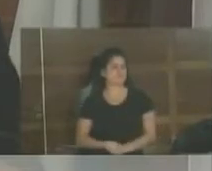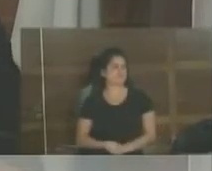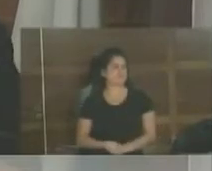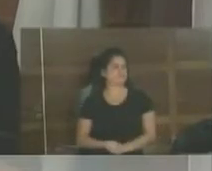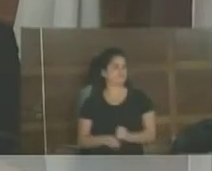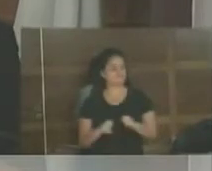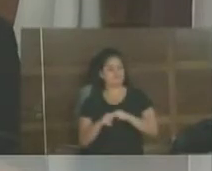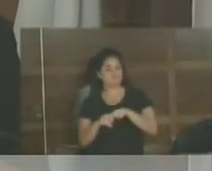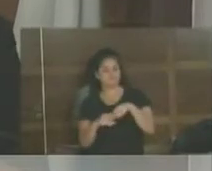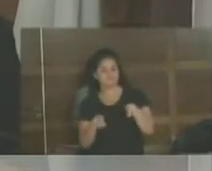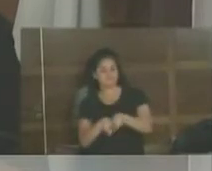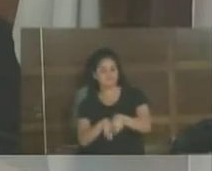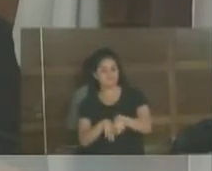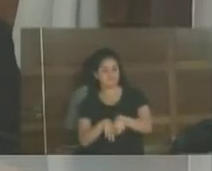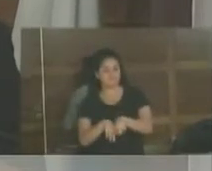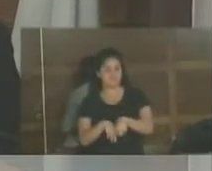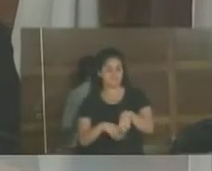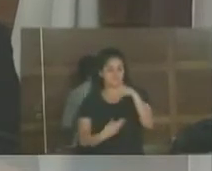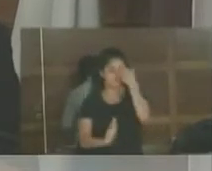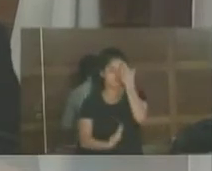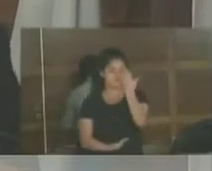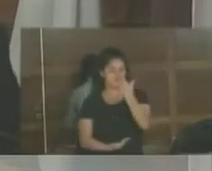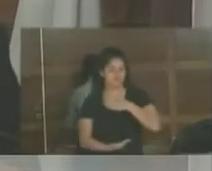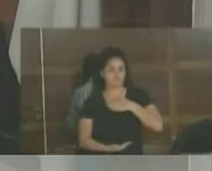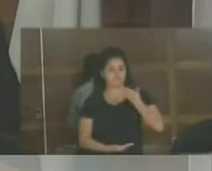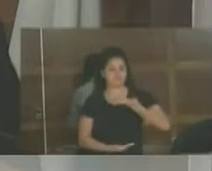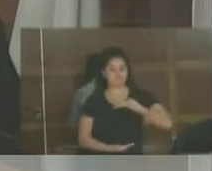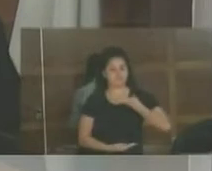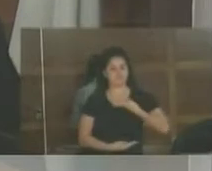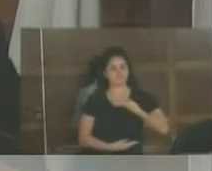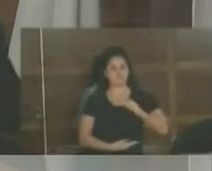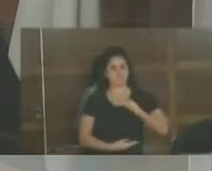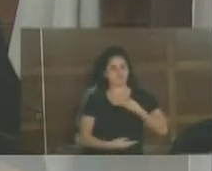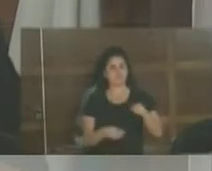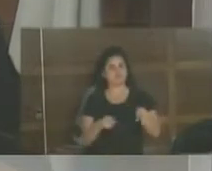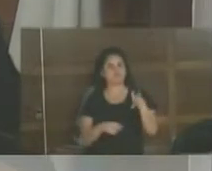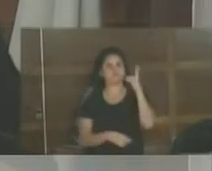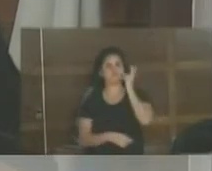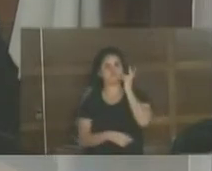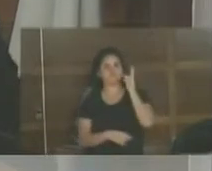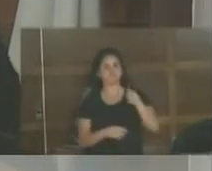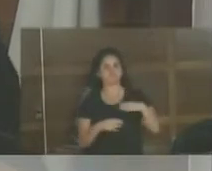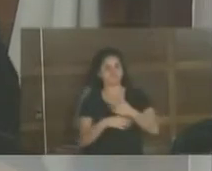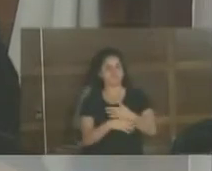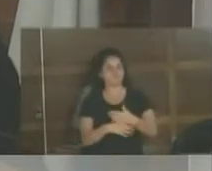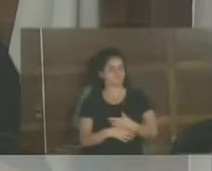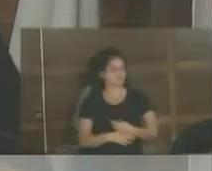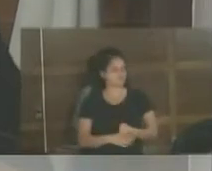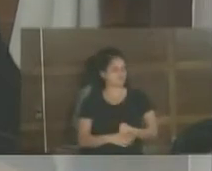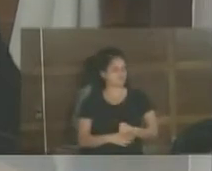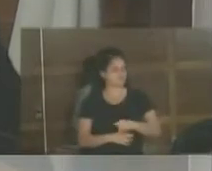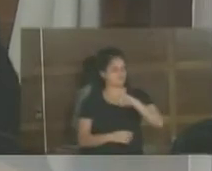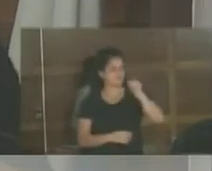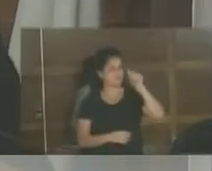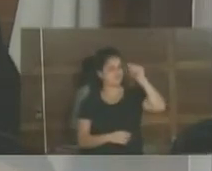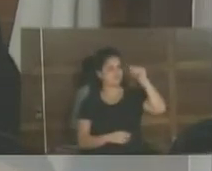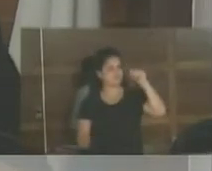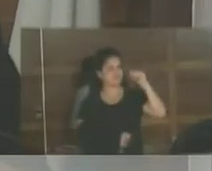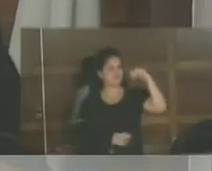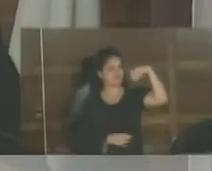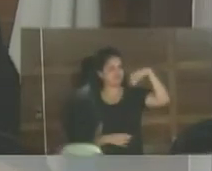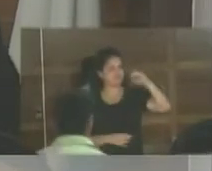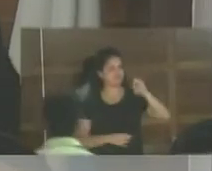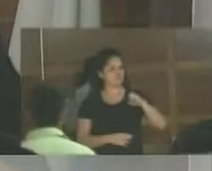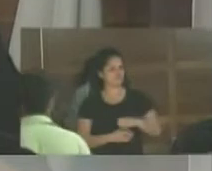Fazer também um agradecimento a um parceiro que é vereador no município próximo, o Jairo, que é do nosso partido, Jari, que